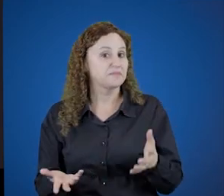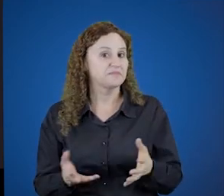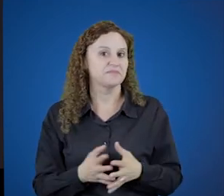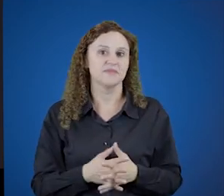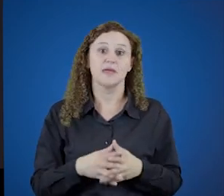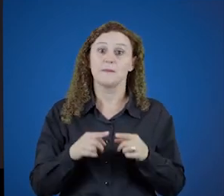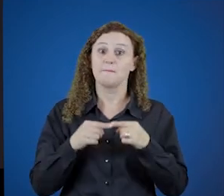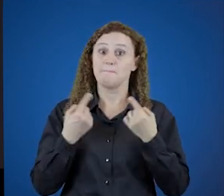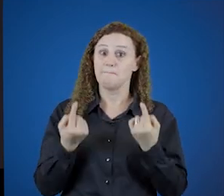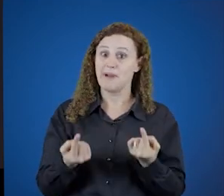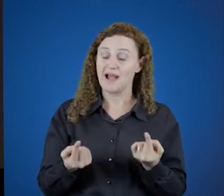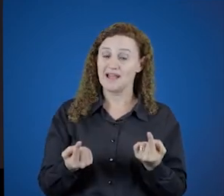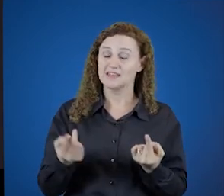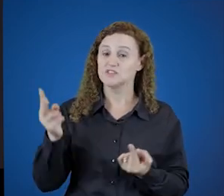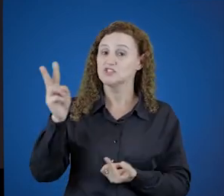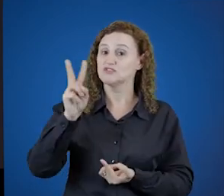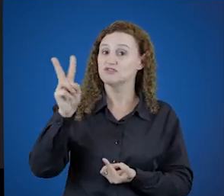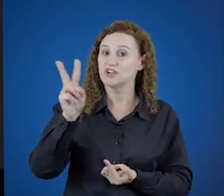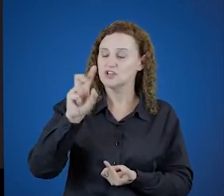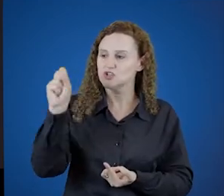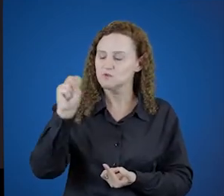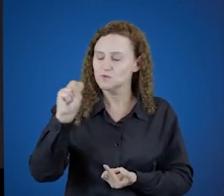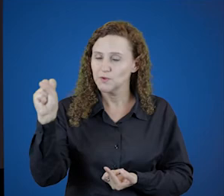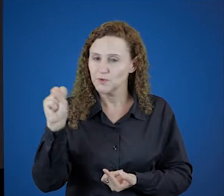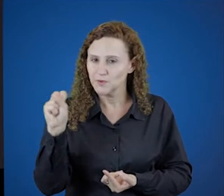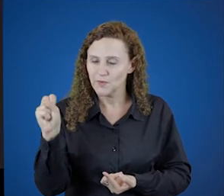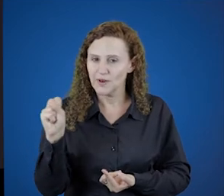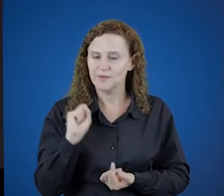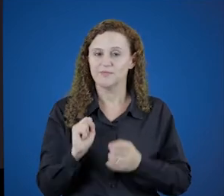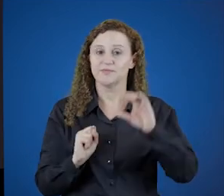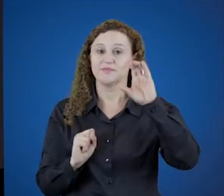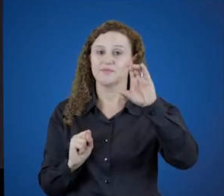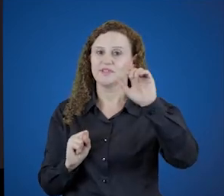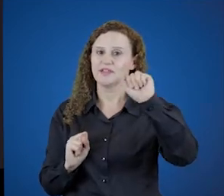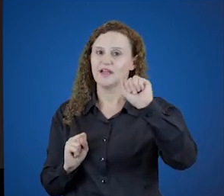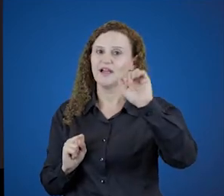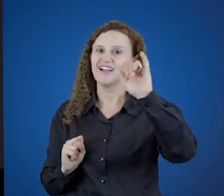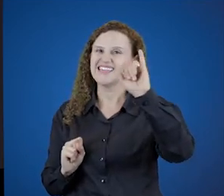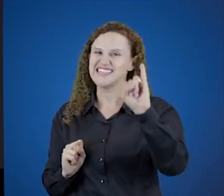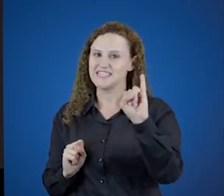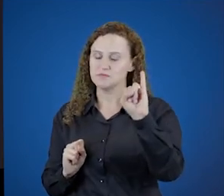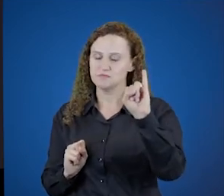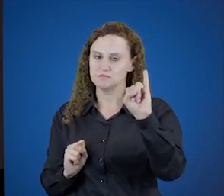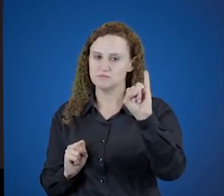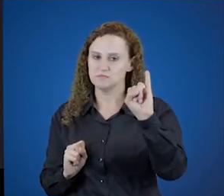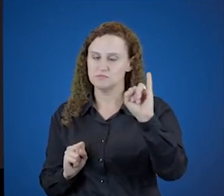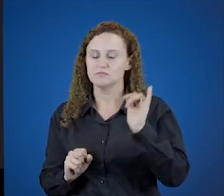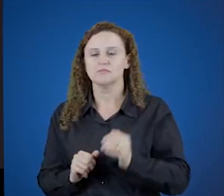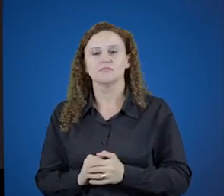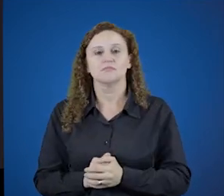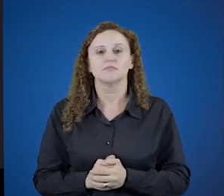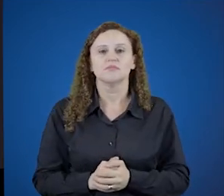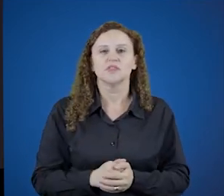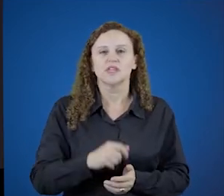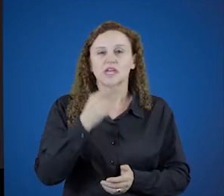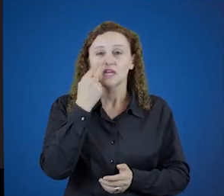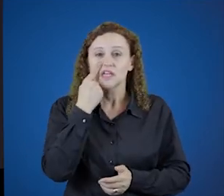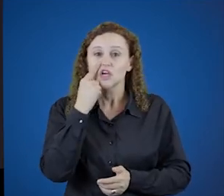vocativo singular entretanto o vocativo singular será Caim